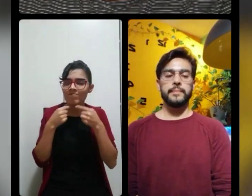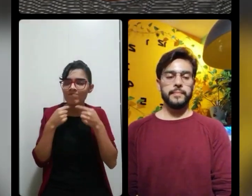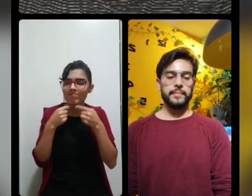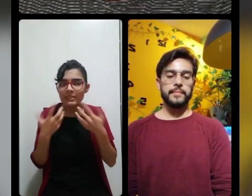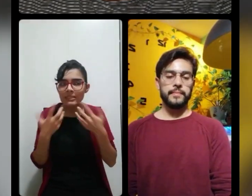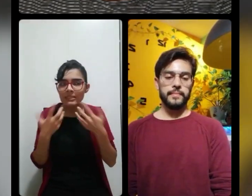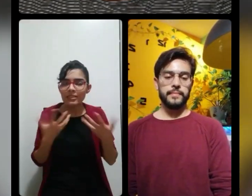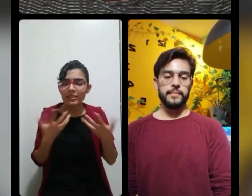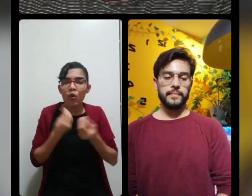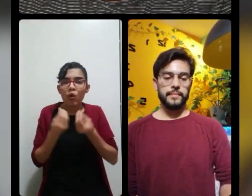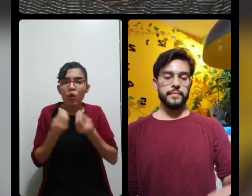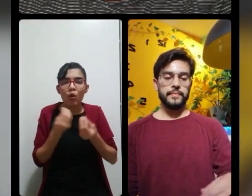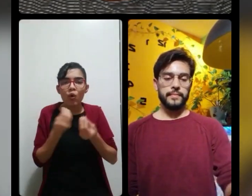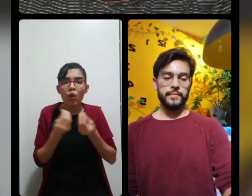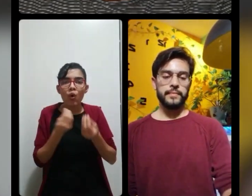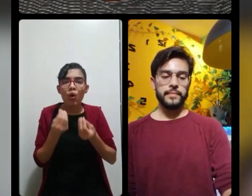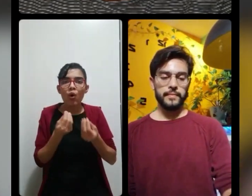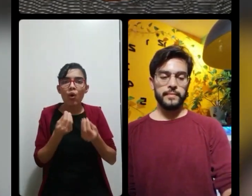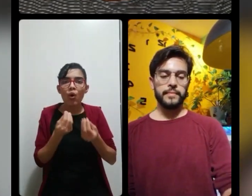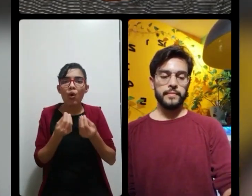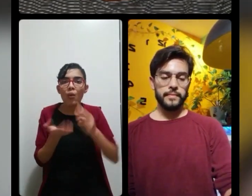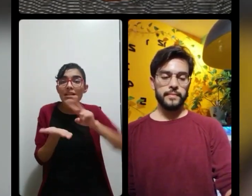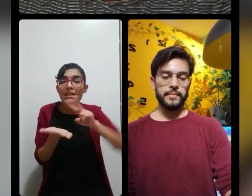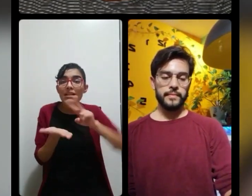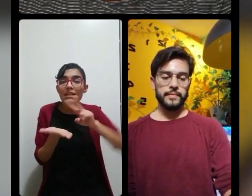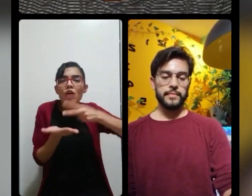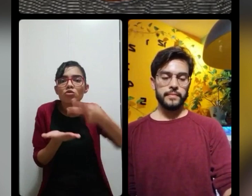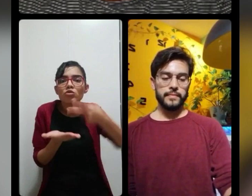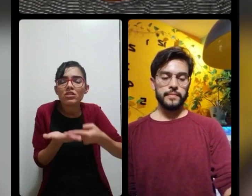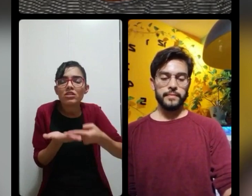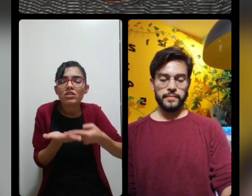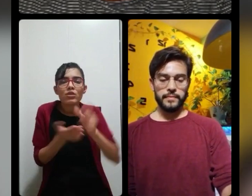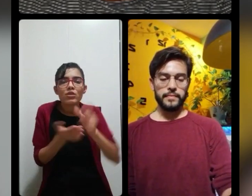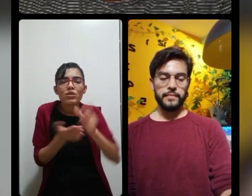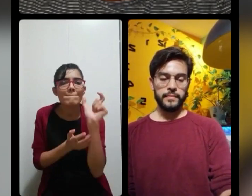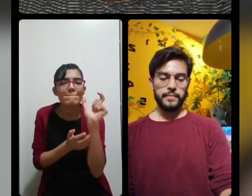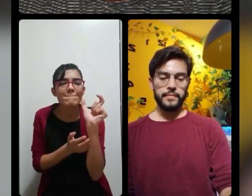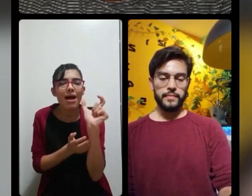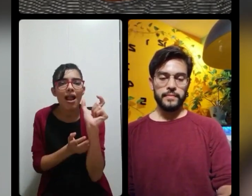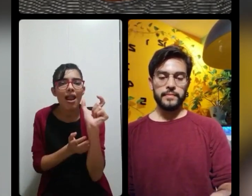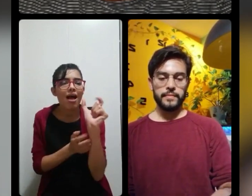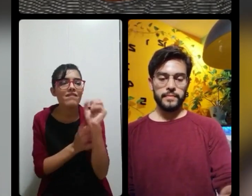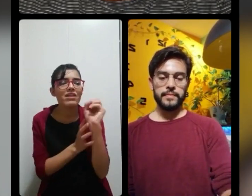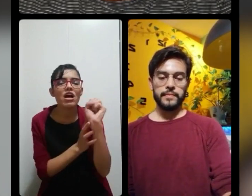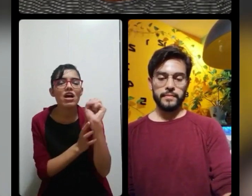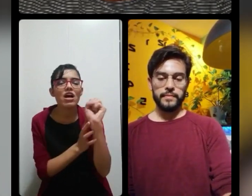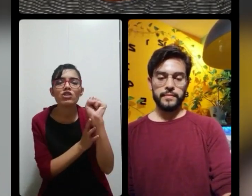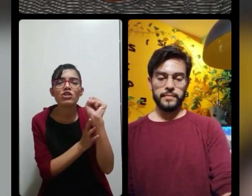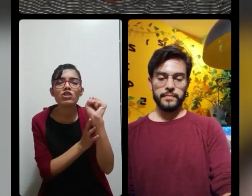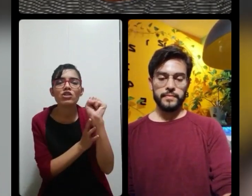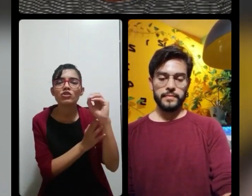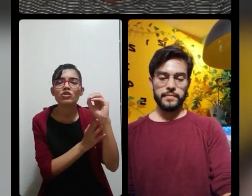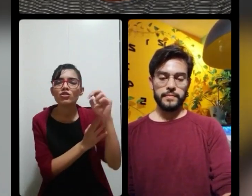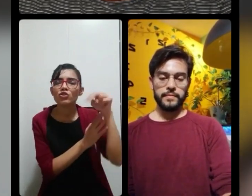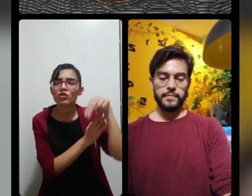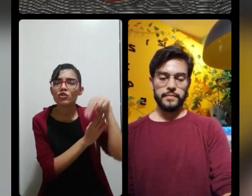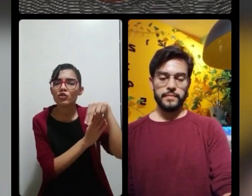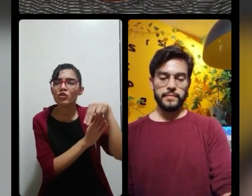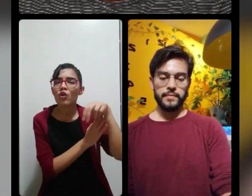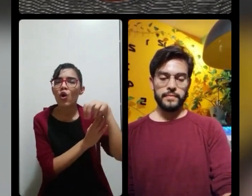traduzem os sons e certas percepções, principalmente no campo literário, principalmente no campo, digamos assim,